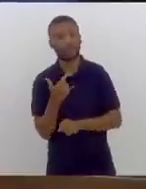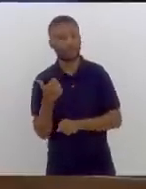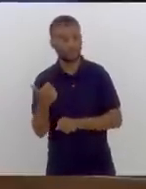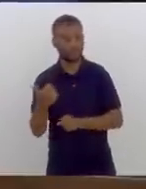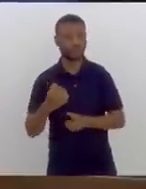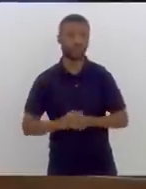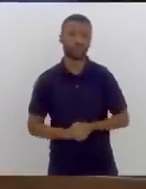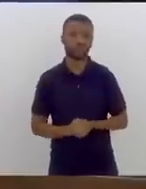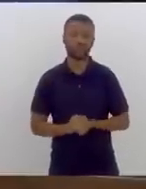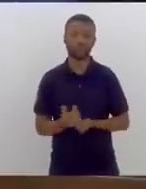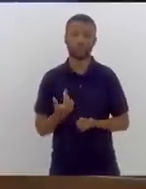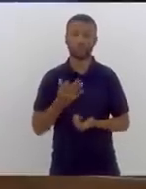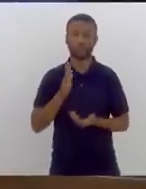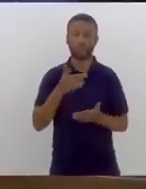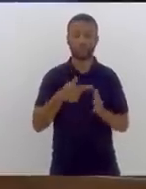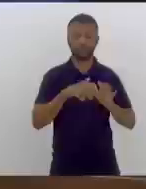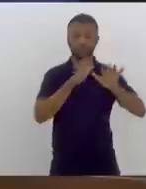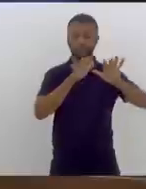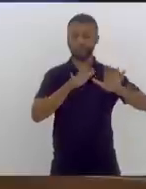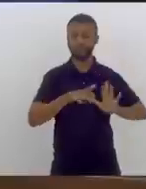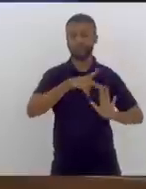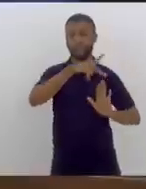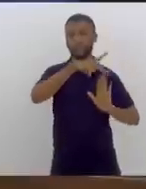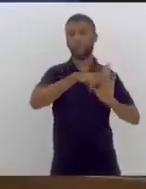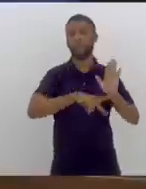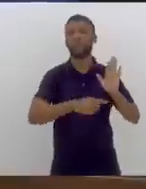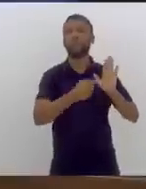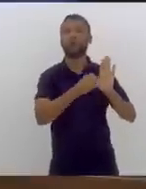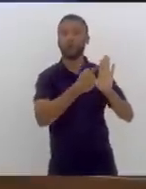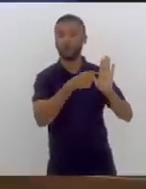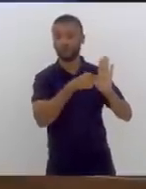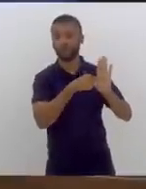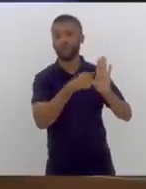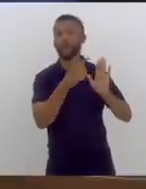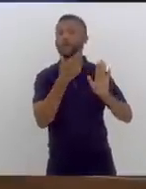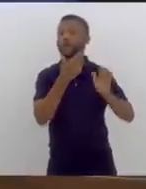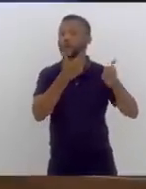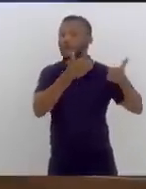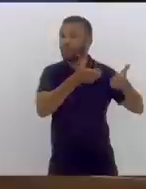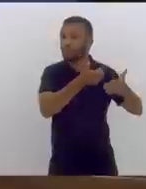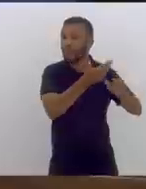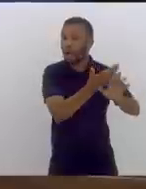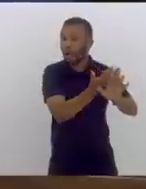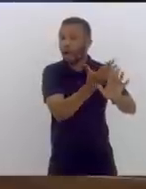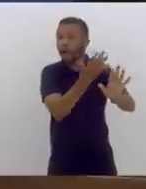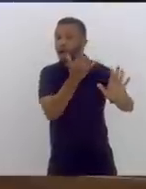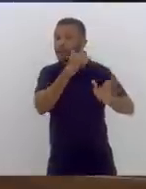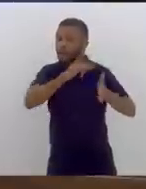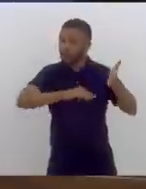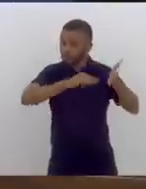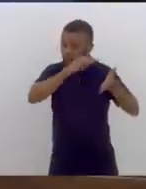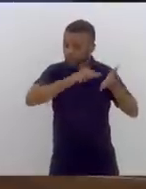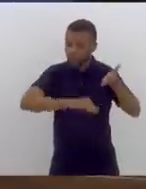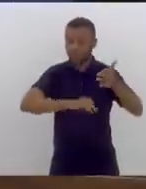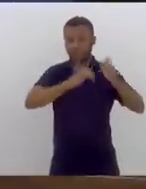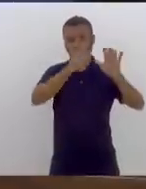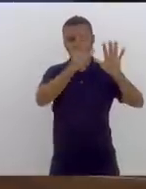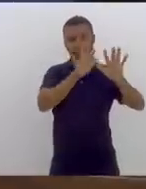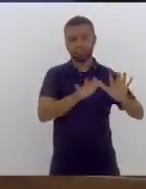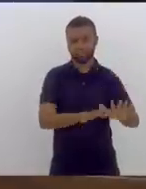isso aqui foi protocolado e quero dizer que antes deste documento ser protocolado